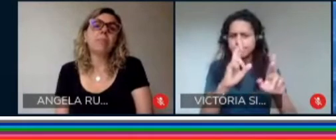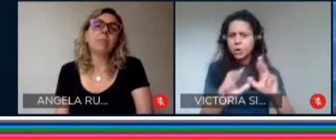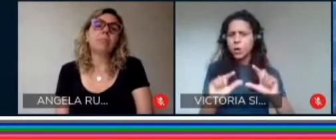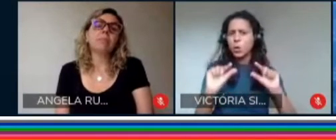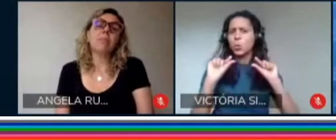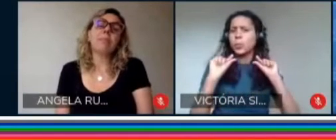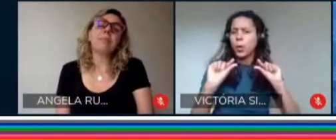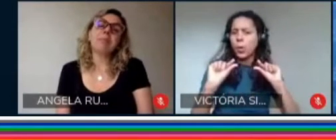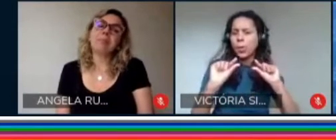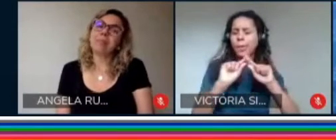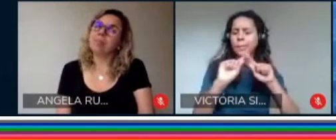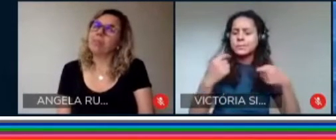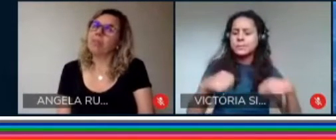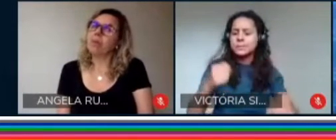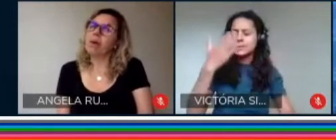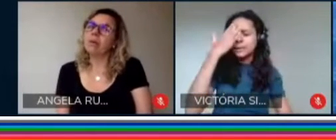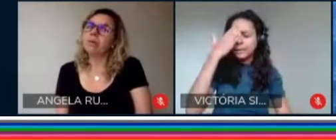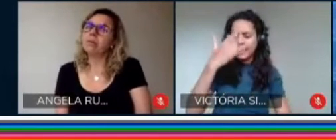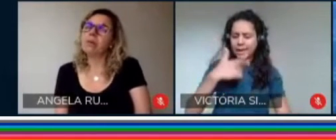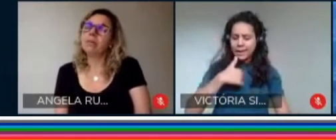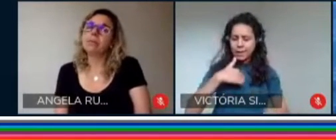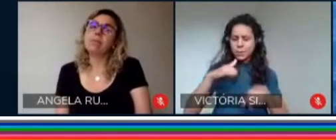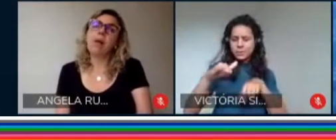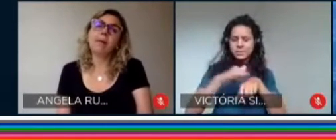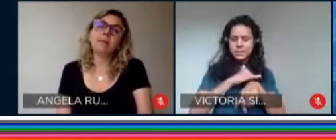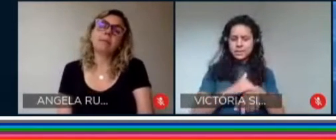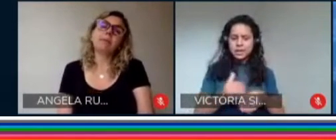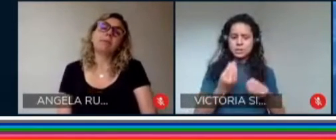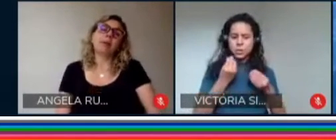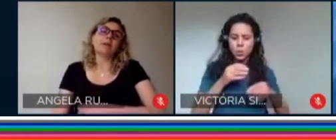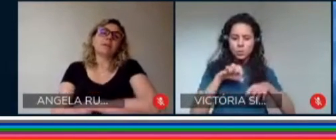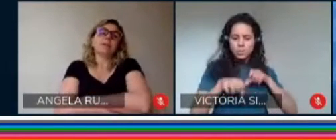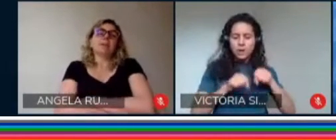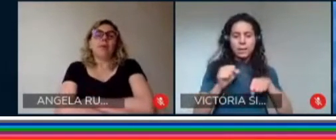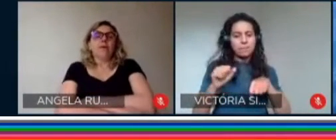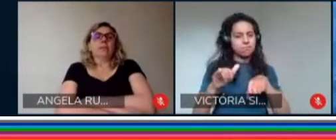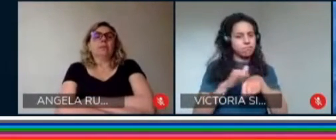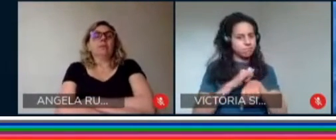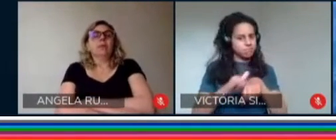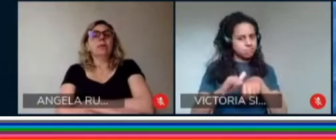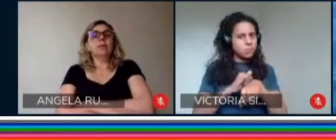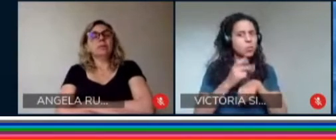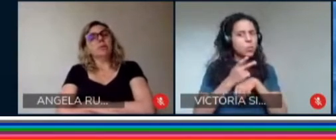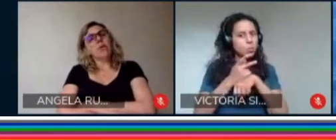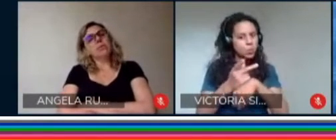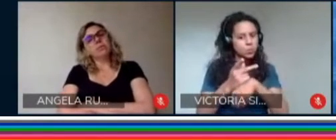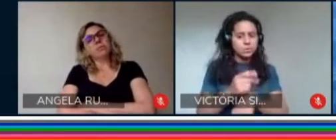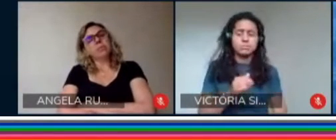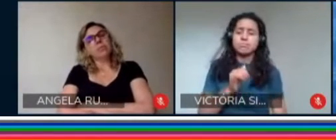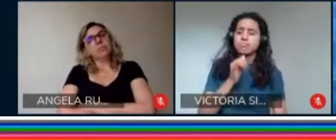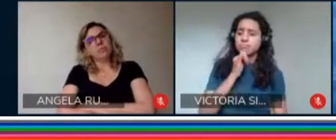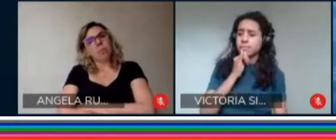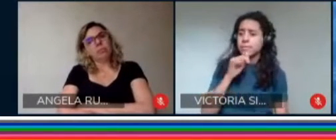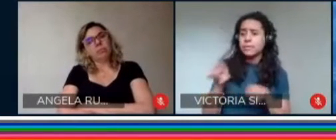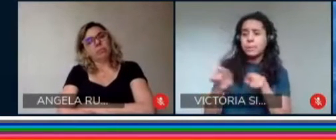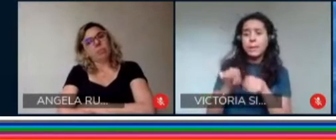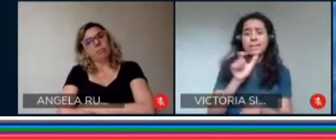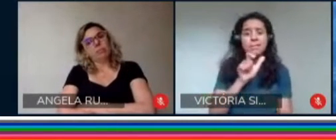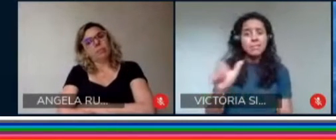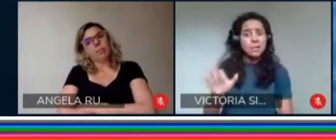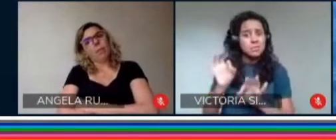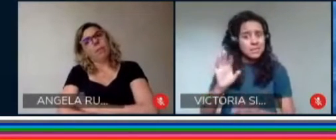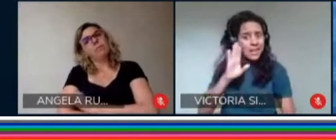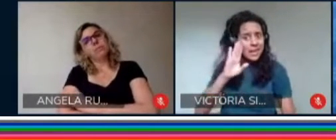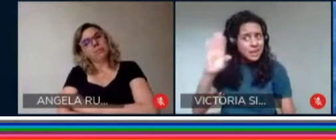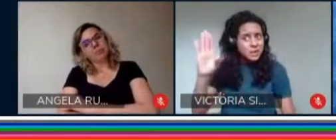estou procurando uma coisa de uma área que não é coberta por aquela base de dados, é óbvio que ela não vai encontrar, né? Então